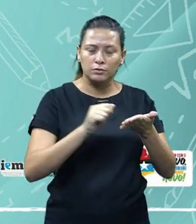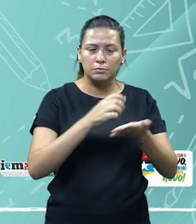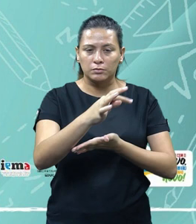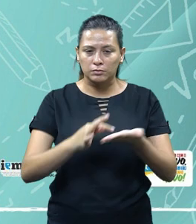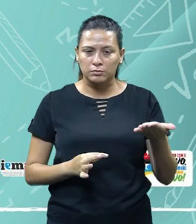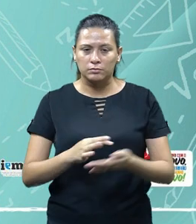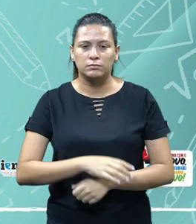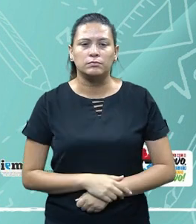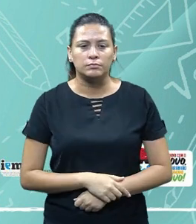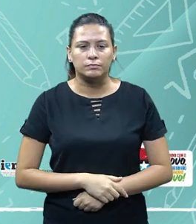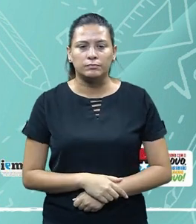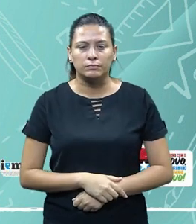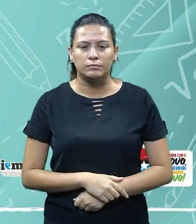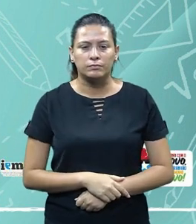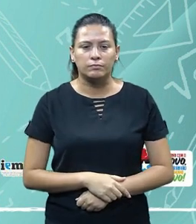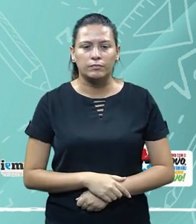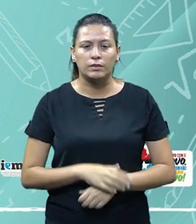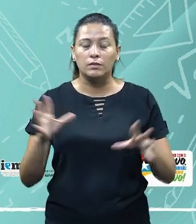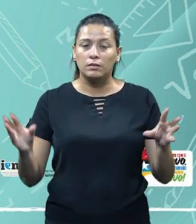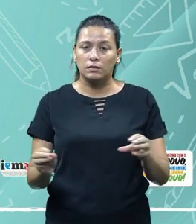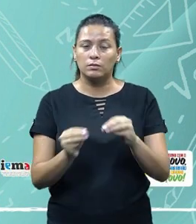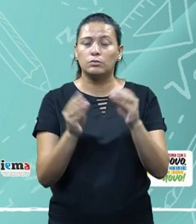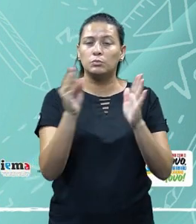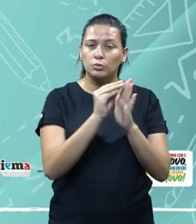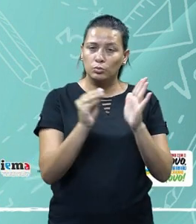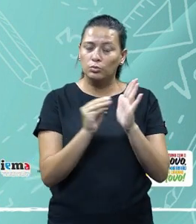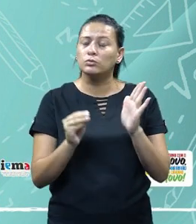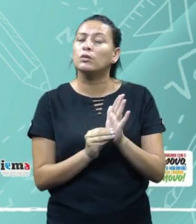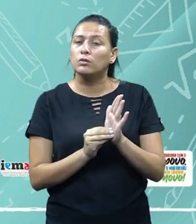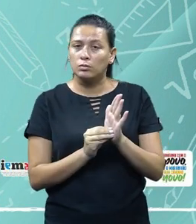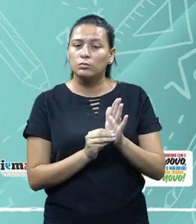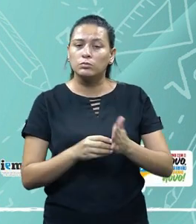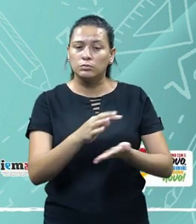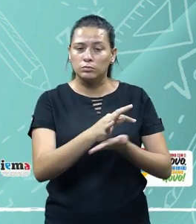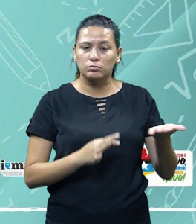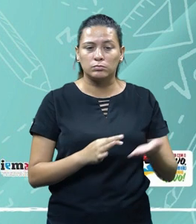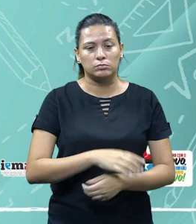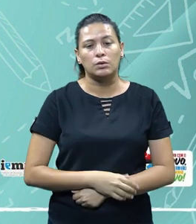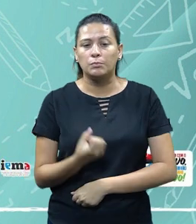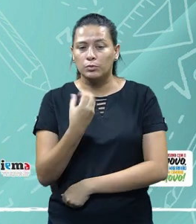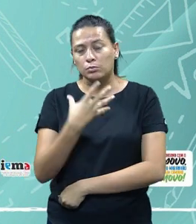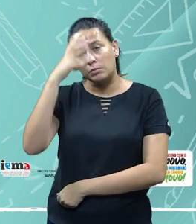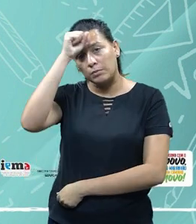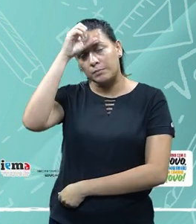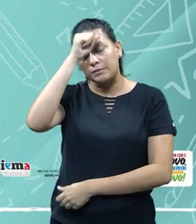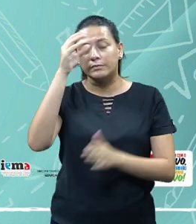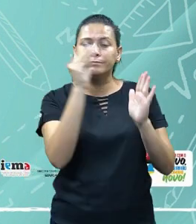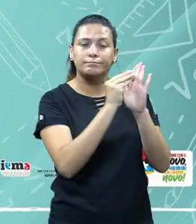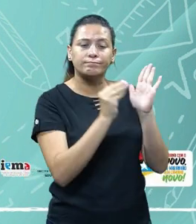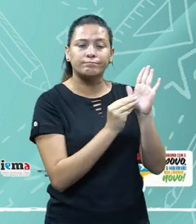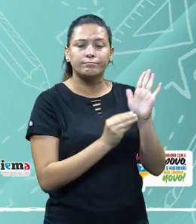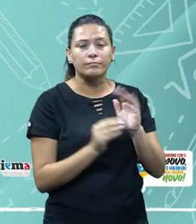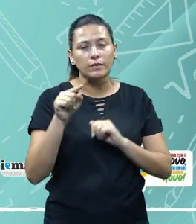apontamentos que resumem o conteúdo da obra né Ele é muito bom para aprendizagem de conteúdo então às vezes você